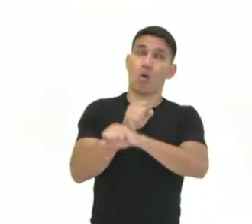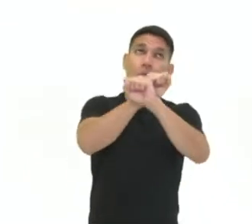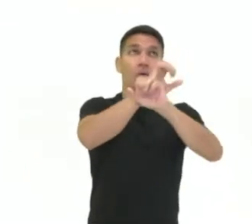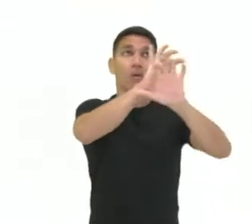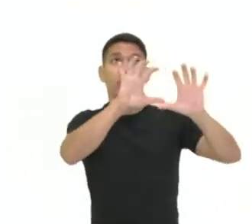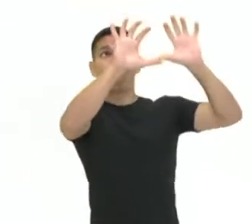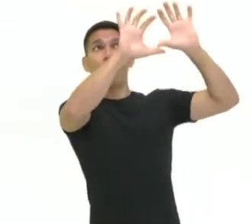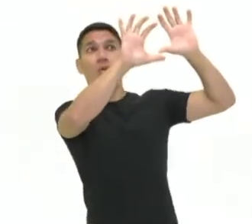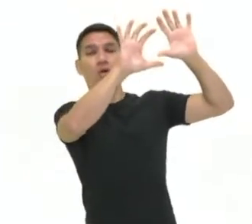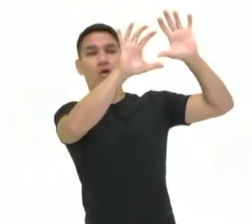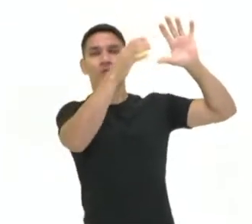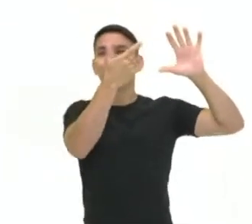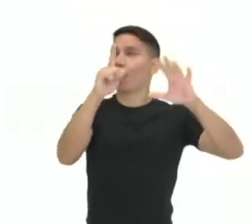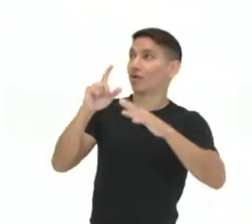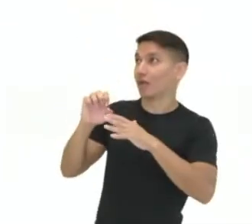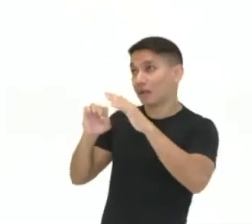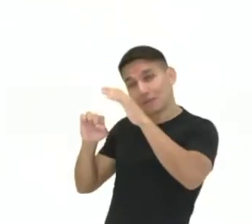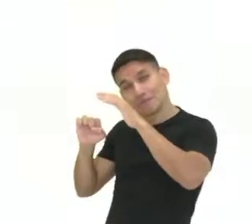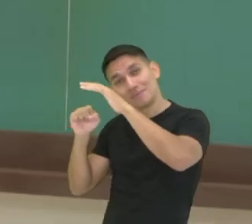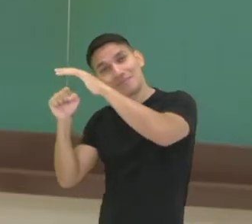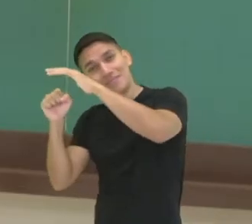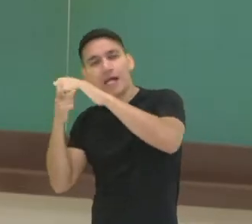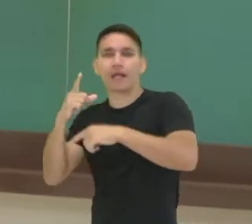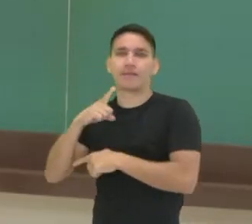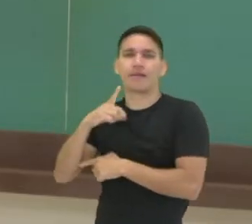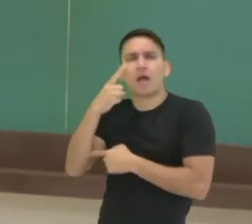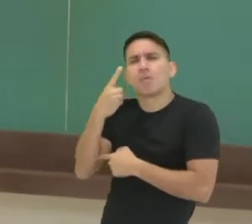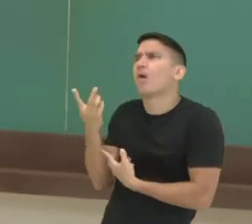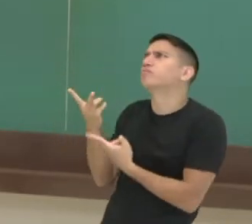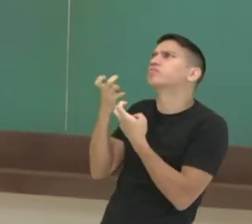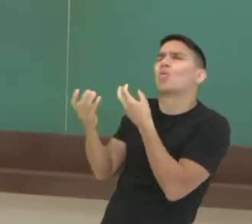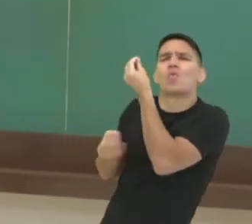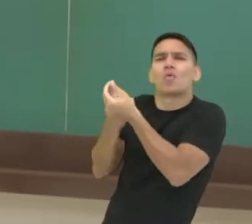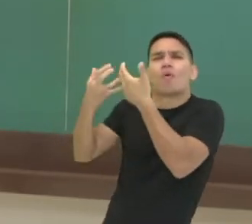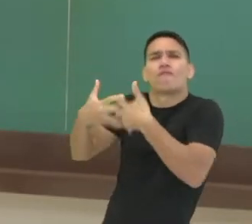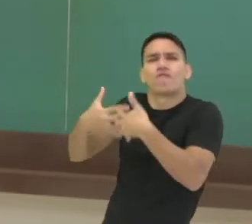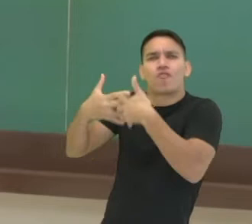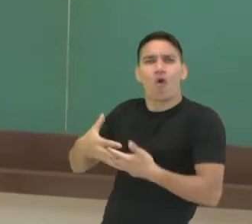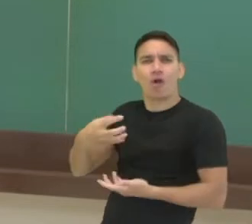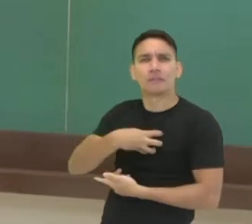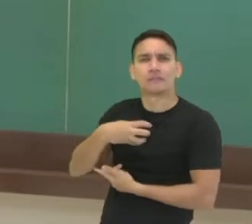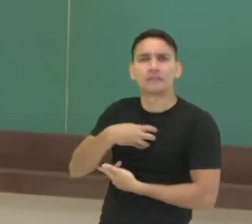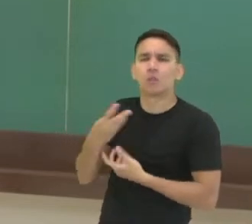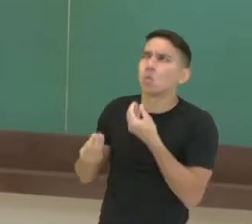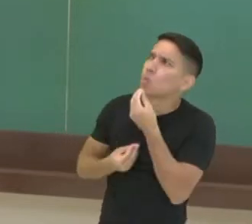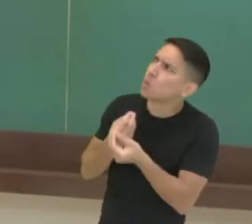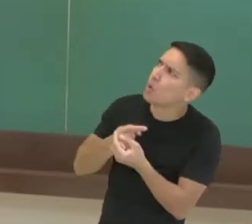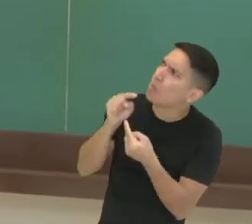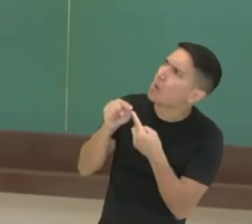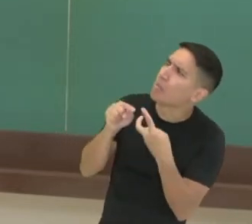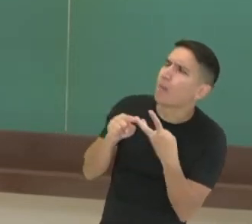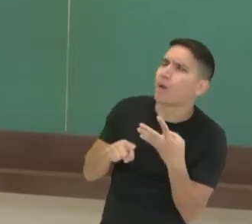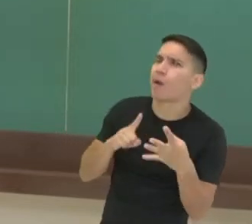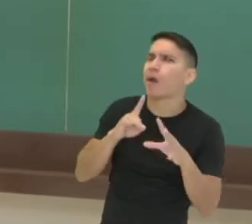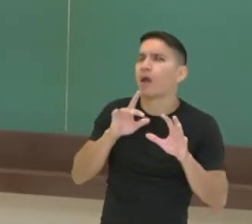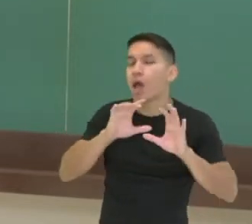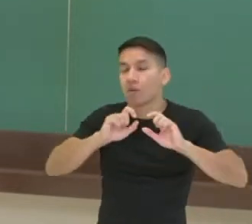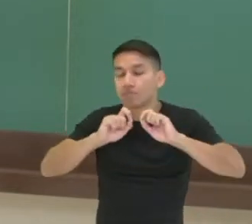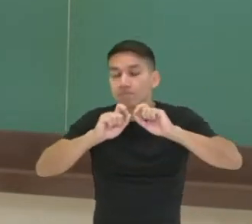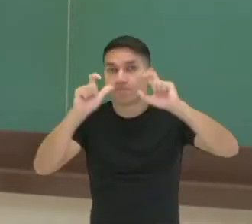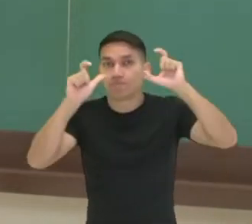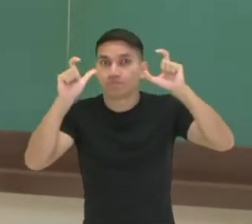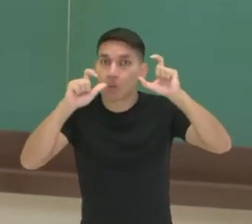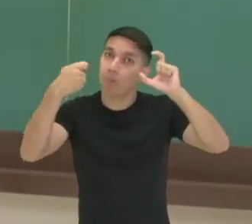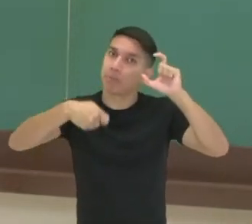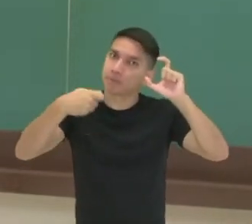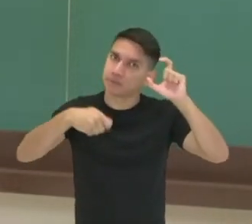o time dele perca. Então, vamos pensar nos sentidos. Então, esse goleiro, eles têm que estar o quê? Atento.